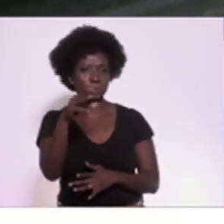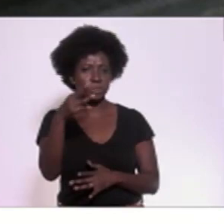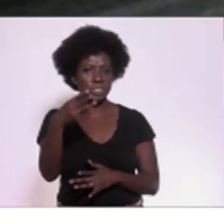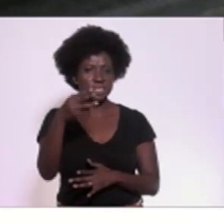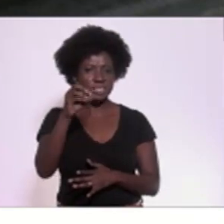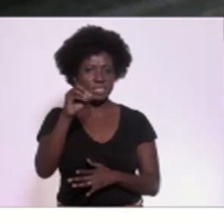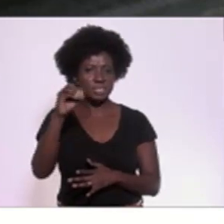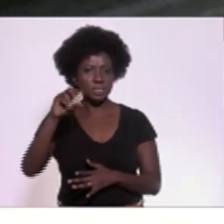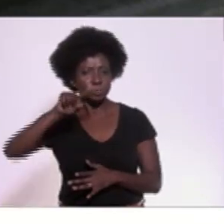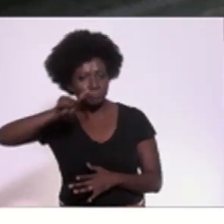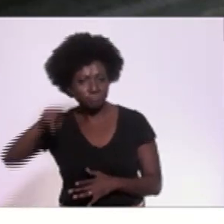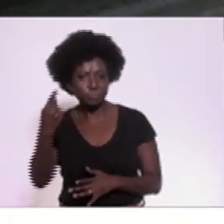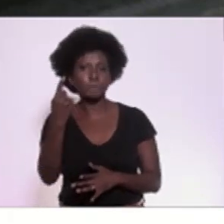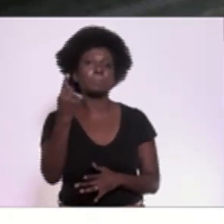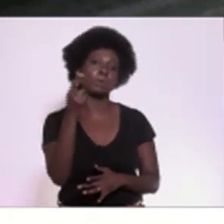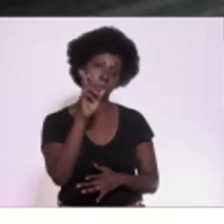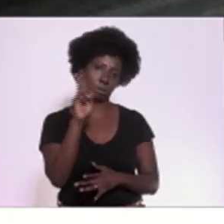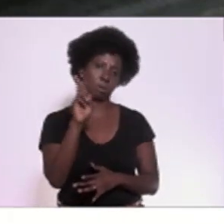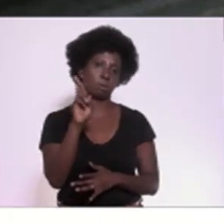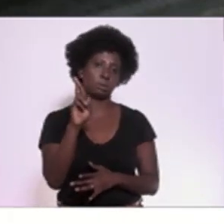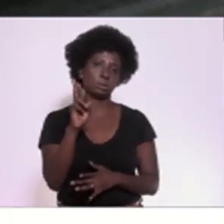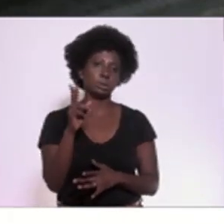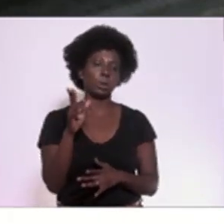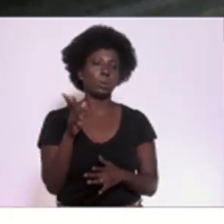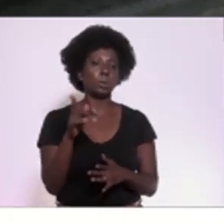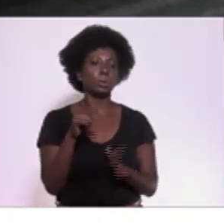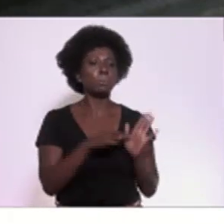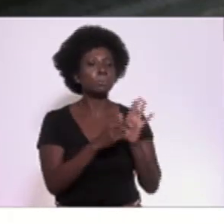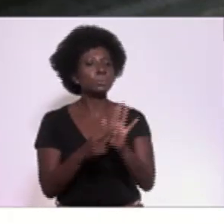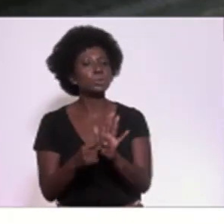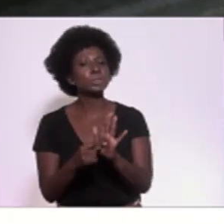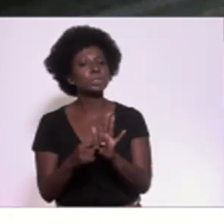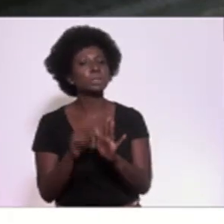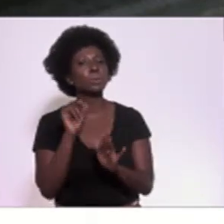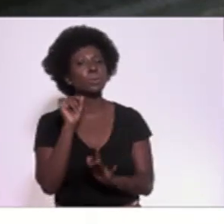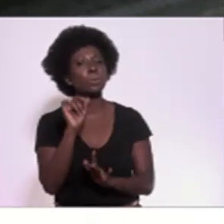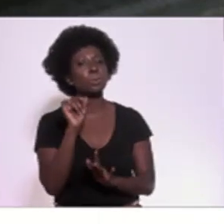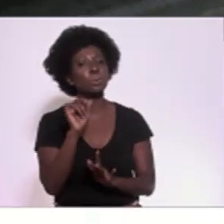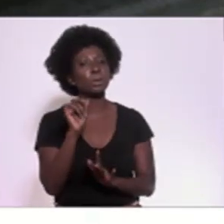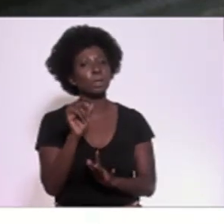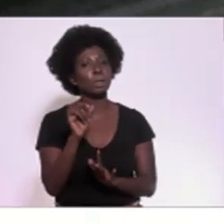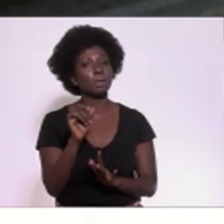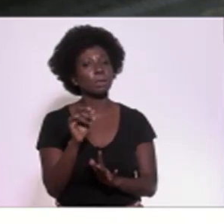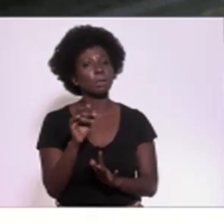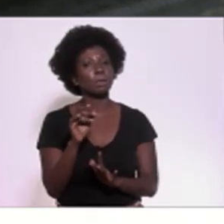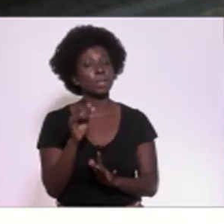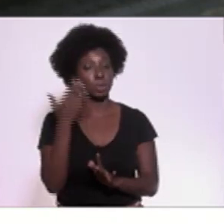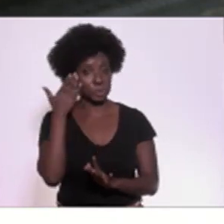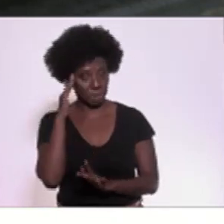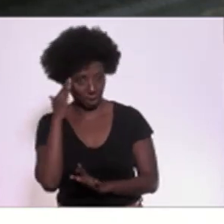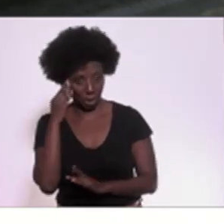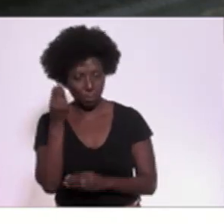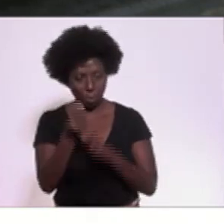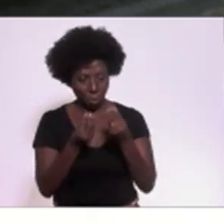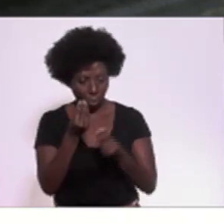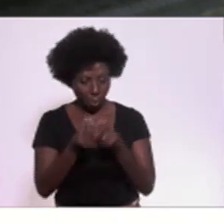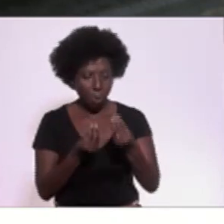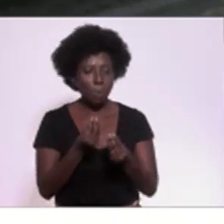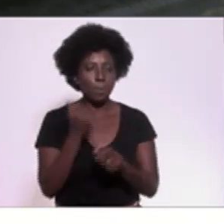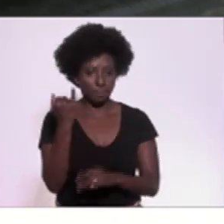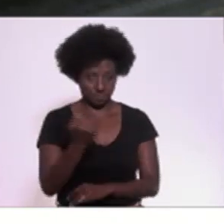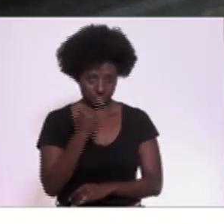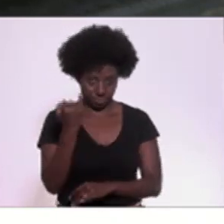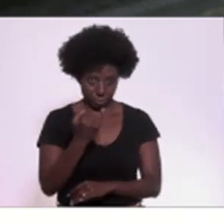que não me parece ser proporcional. Então, estou colocando esses pontos aqui para levantar que, no mérito, nós entendemos a importância do